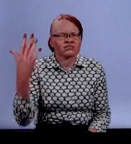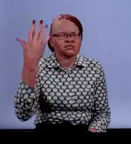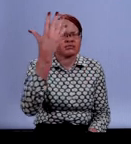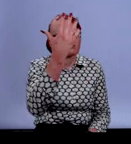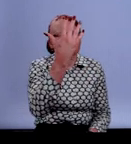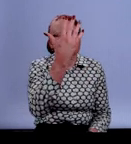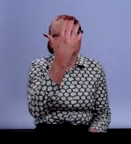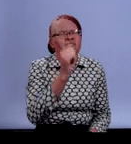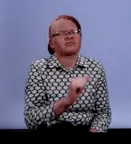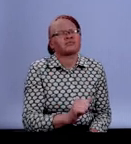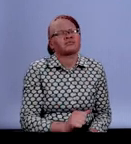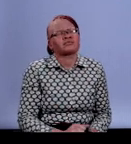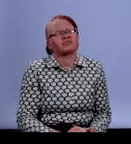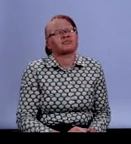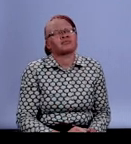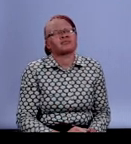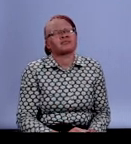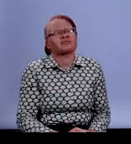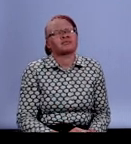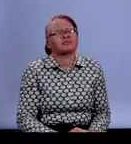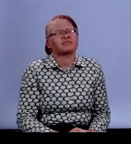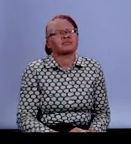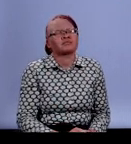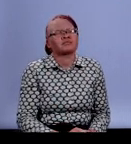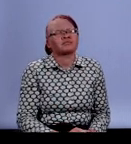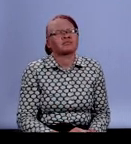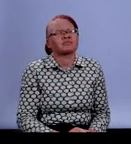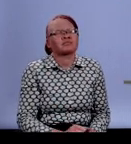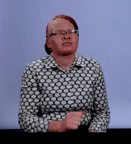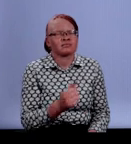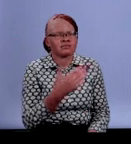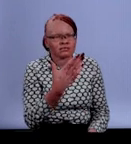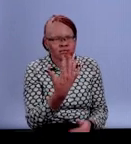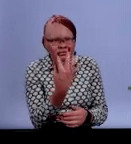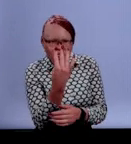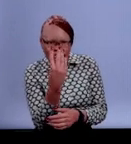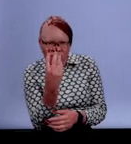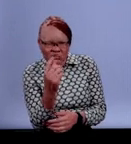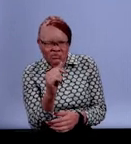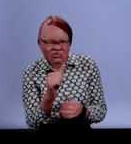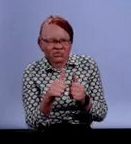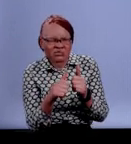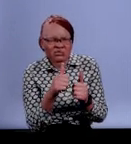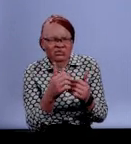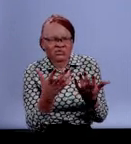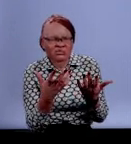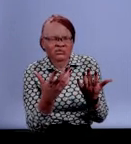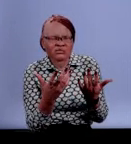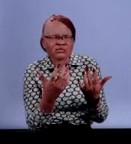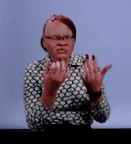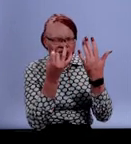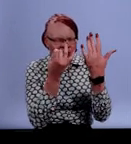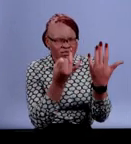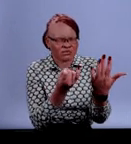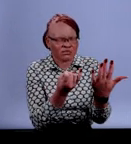5 ou 15 a quinta nós temos esta potência como é que se Lê